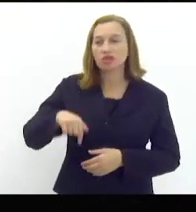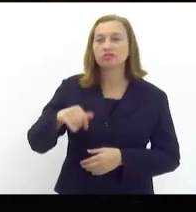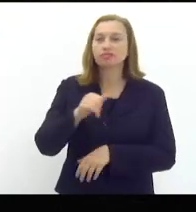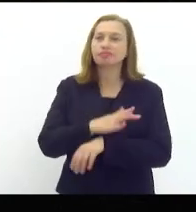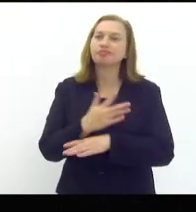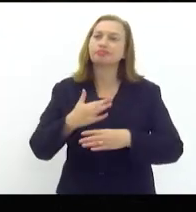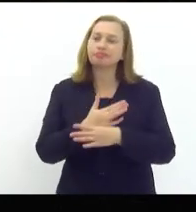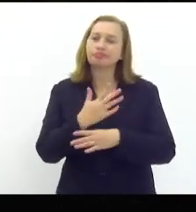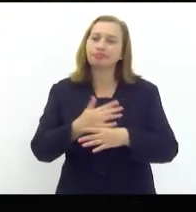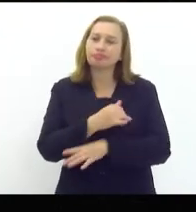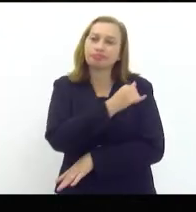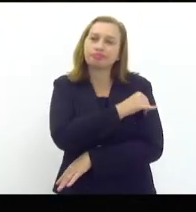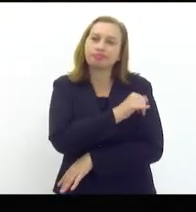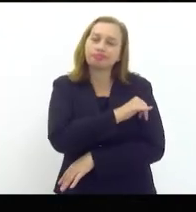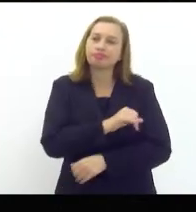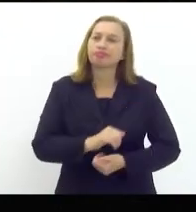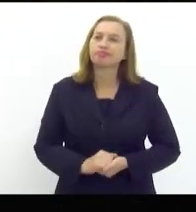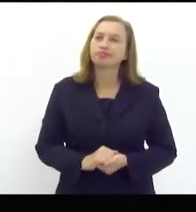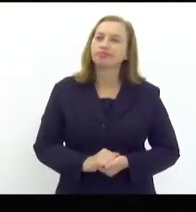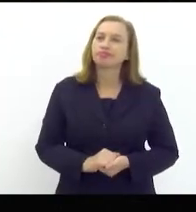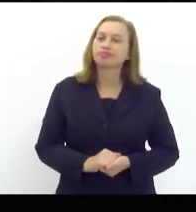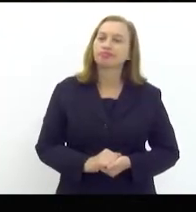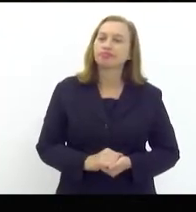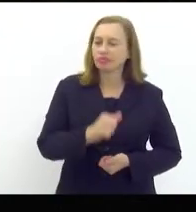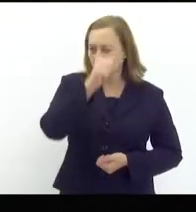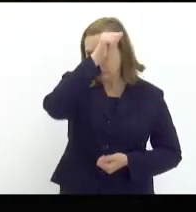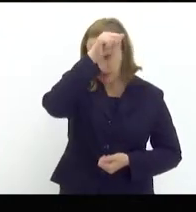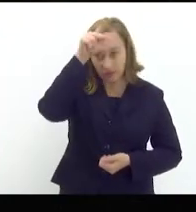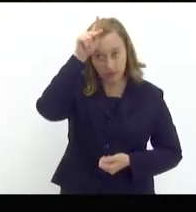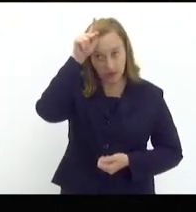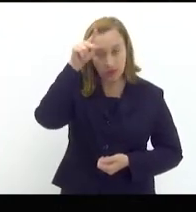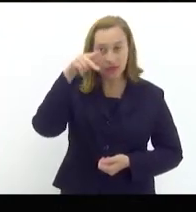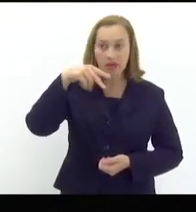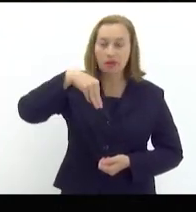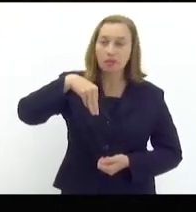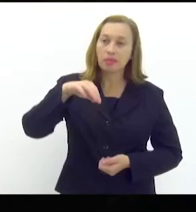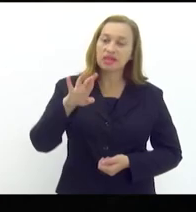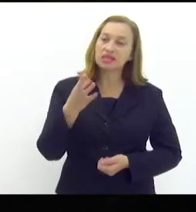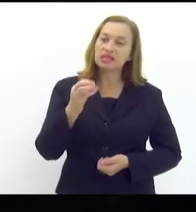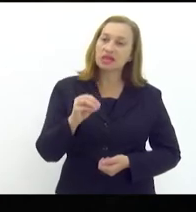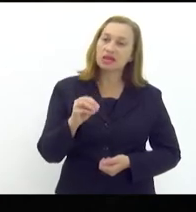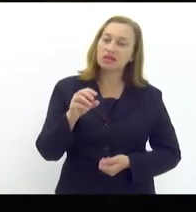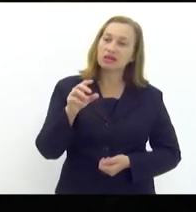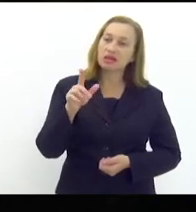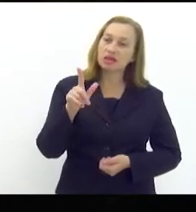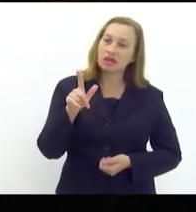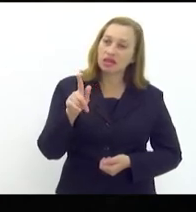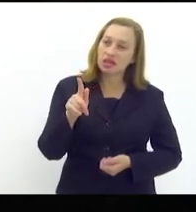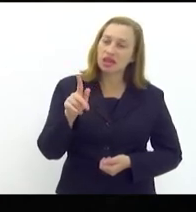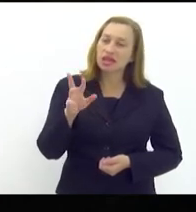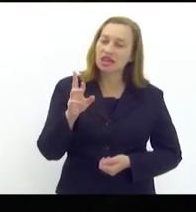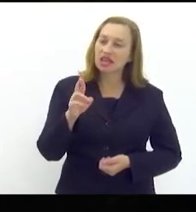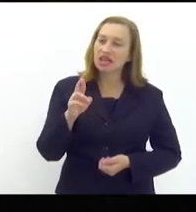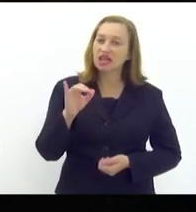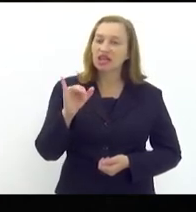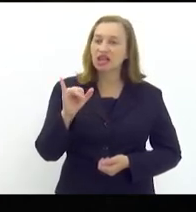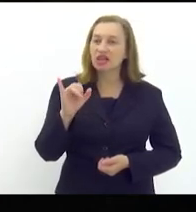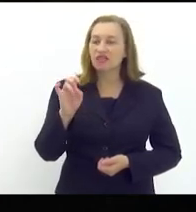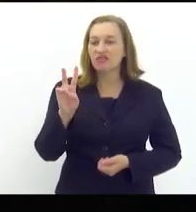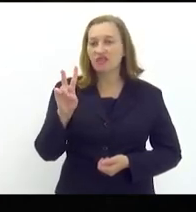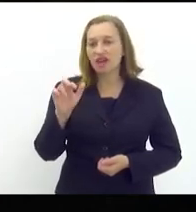cidade do Rio de Janeiro quando o prefeito era o Marcelo Crivella ele fez uma proposta